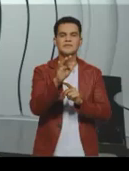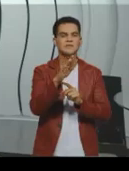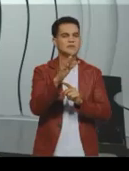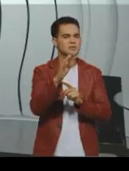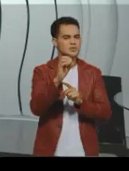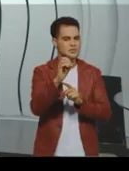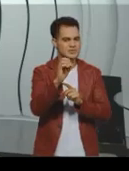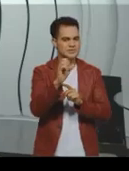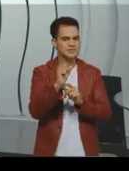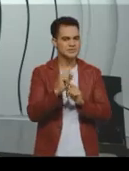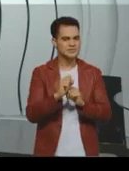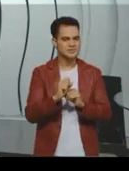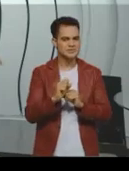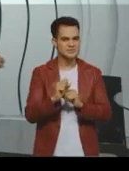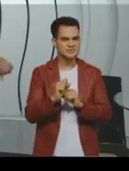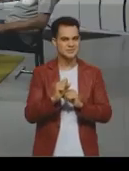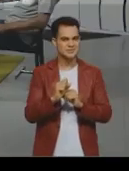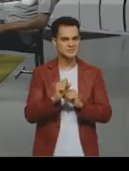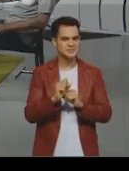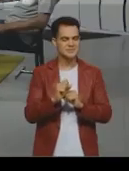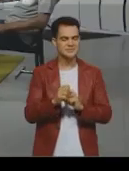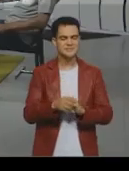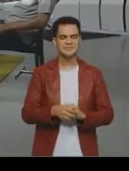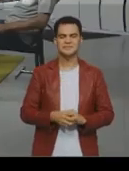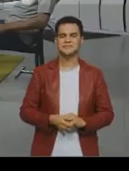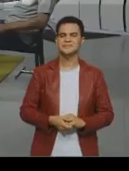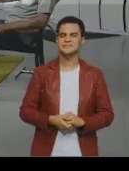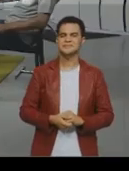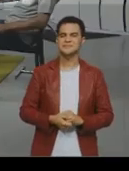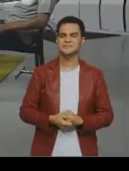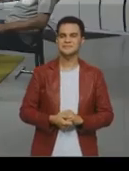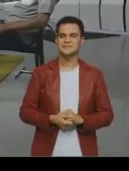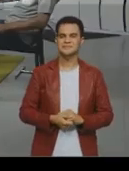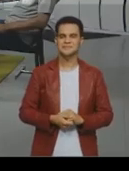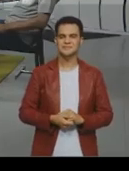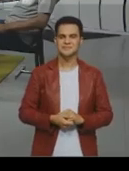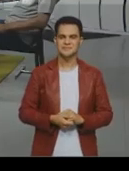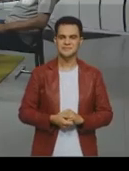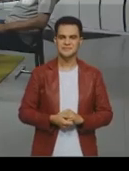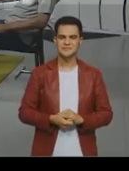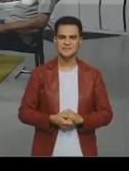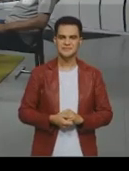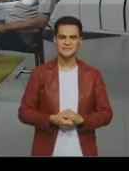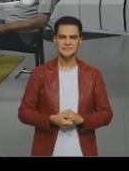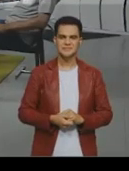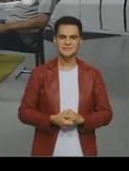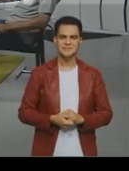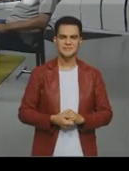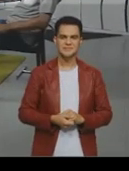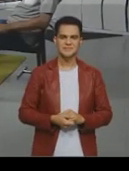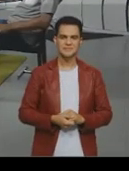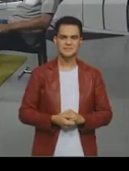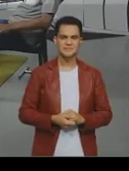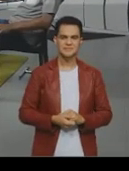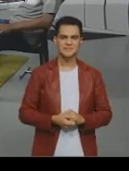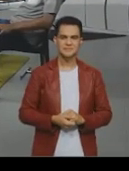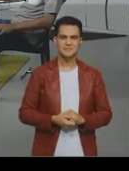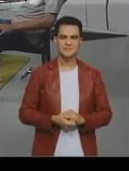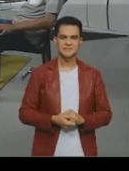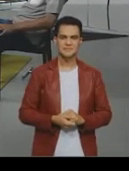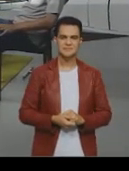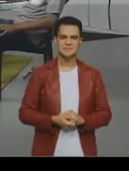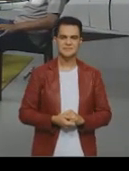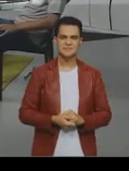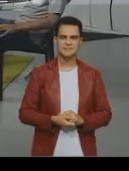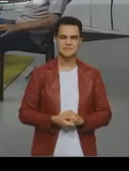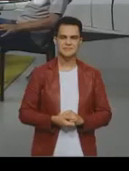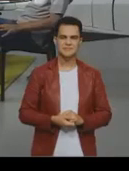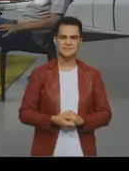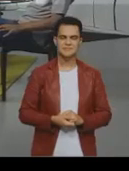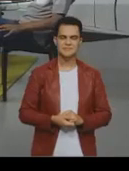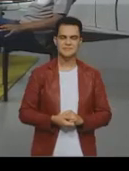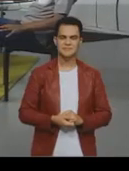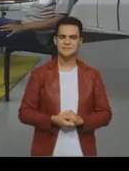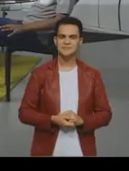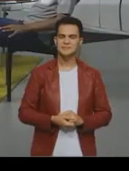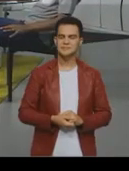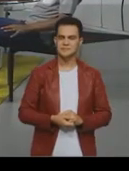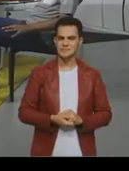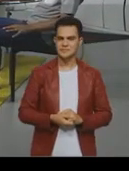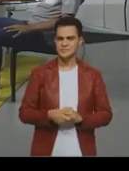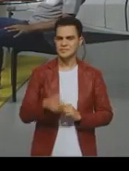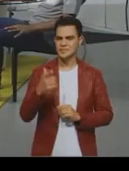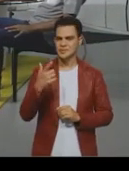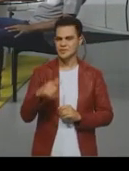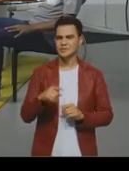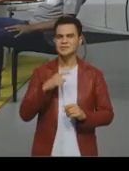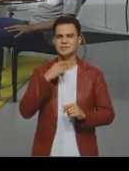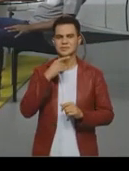Bom, obrigada, é isso, nada. Professor. Vamos para a próxima, deixa eu apagar aqui. Nossa próxima